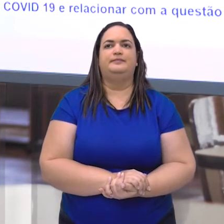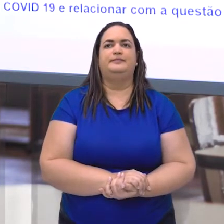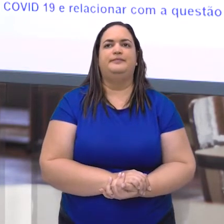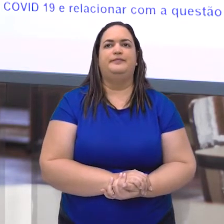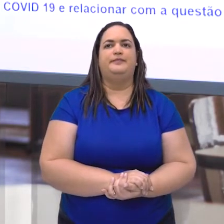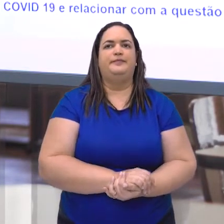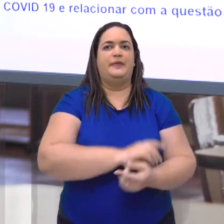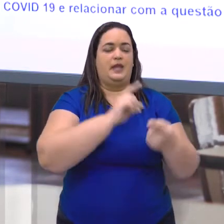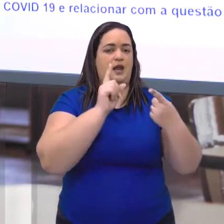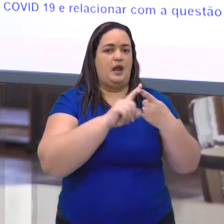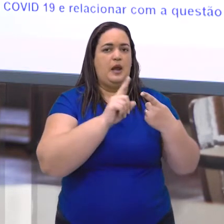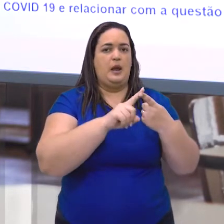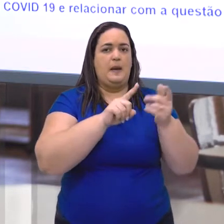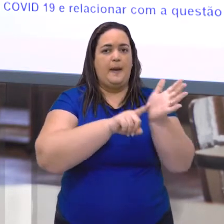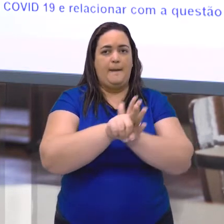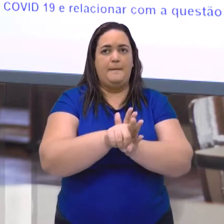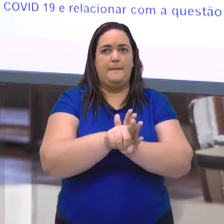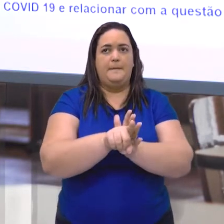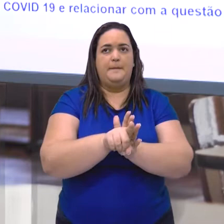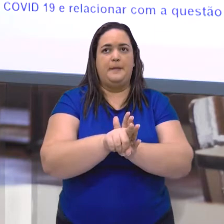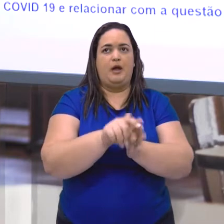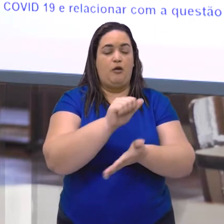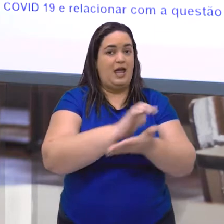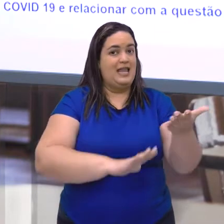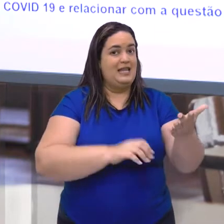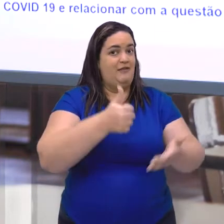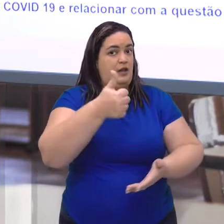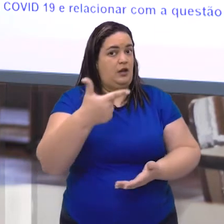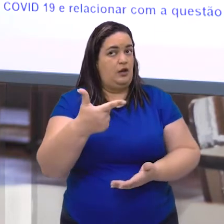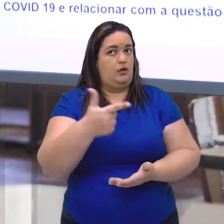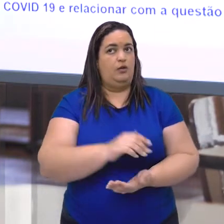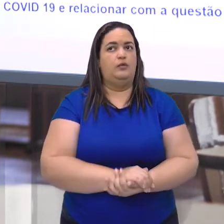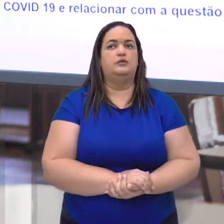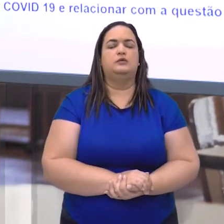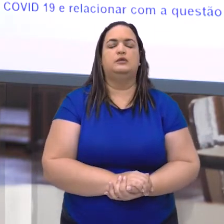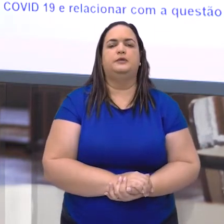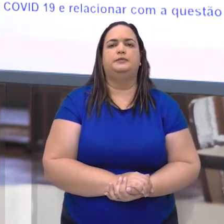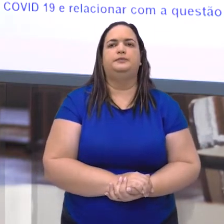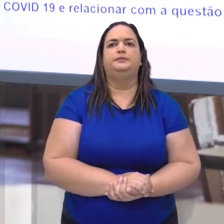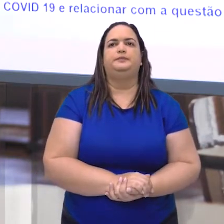Então vamos lá, primeira questão aí da atividade 12, tá pessoal?